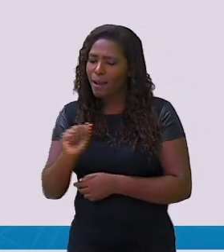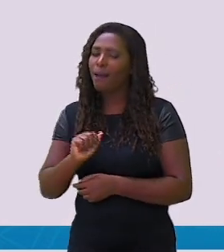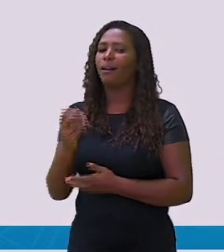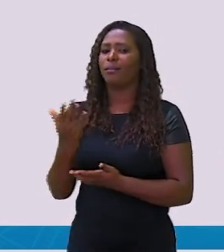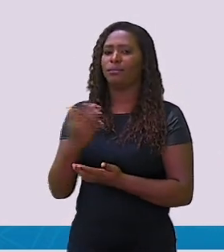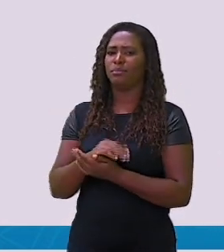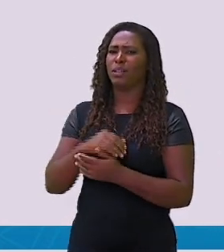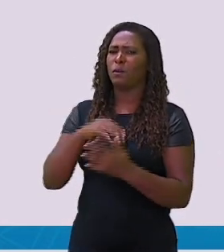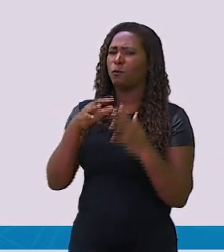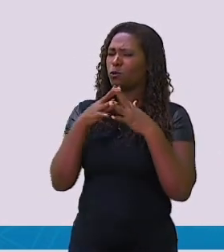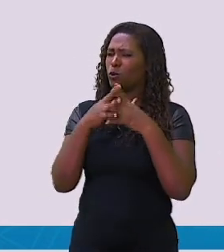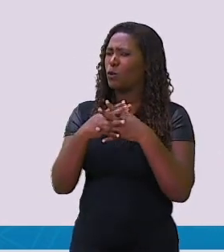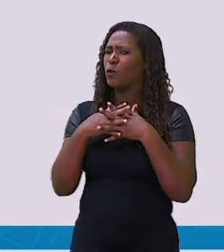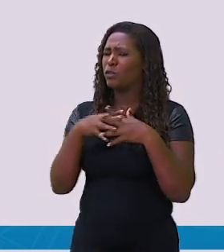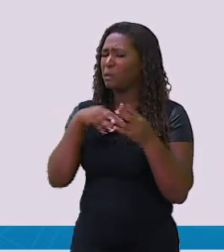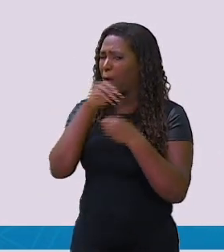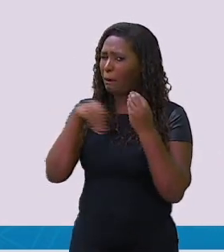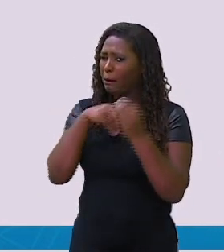aqui